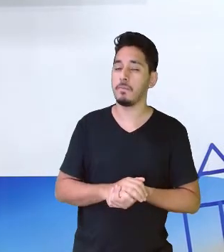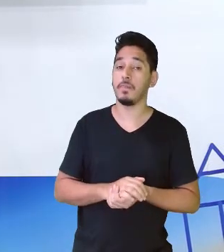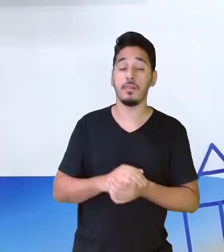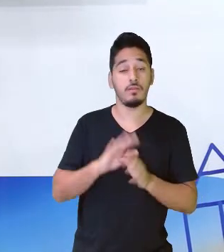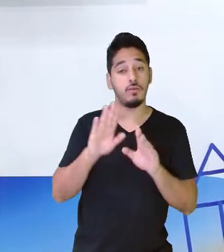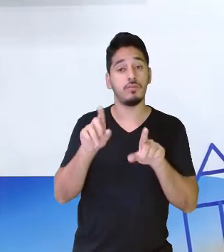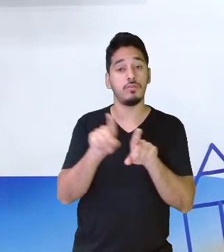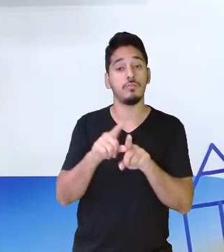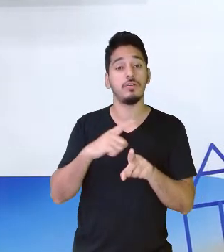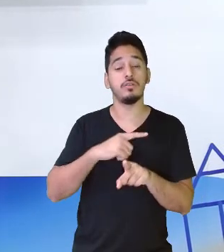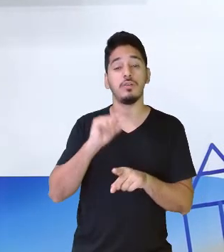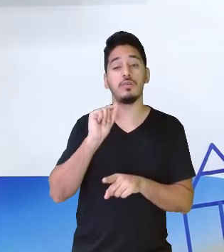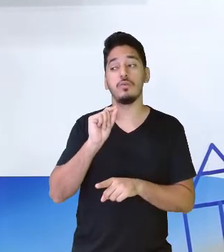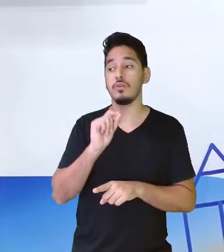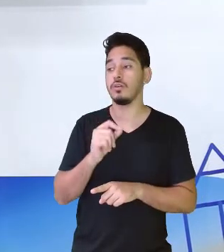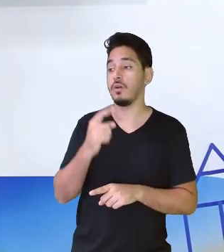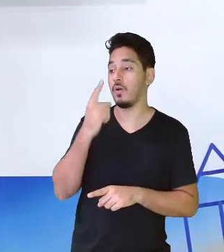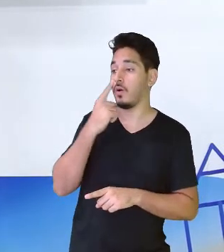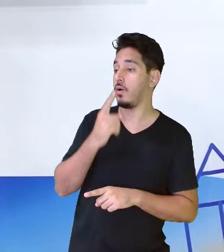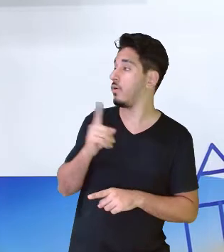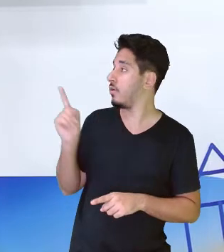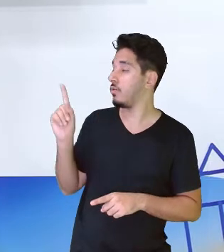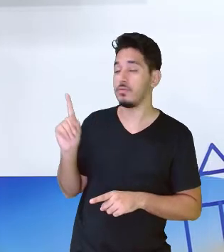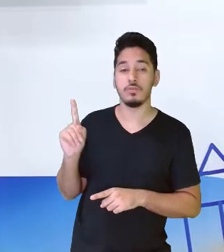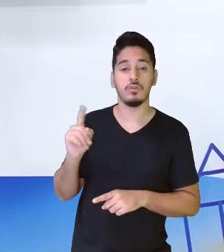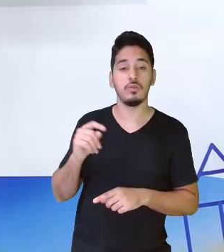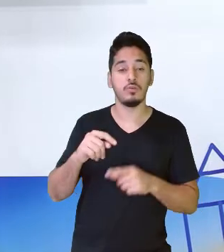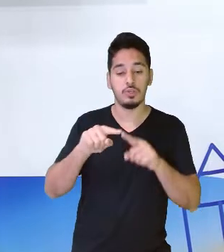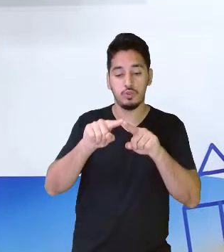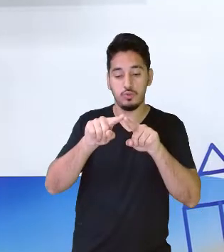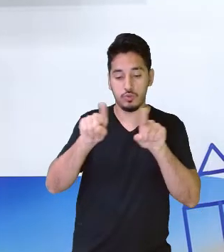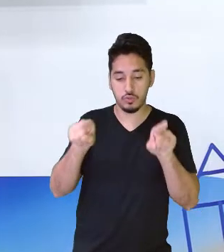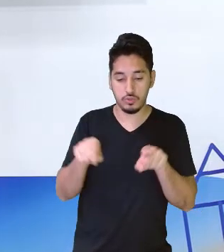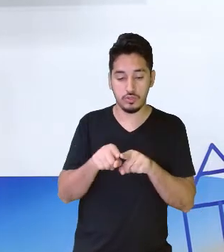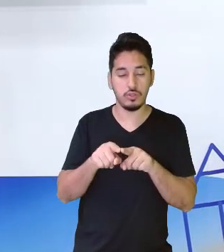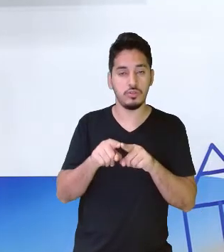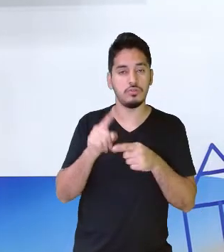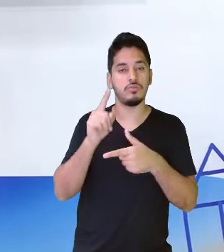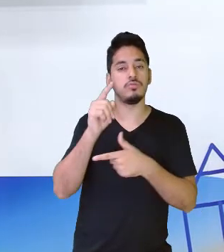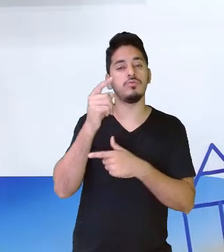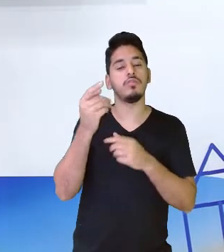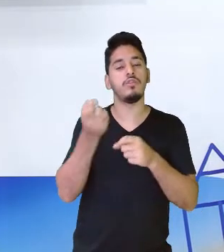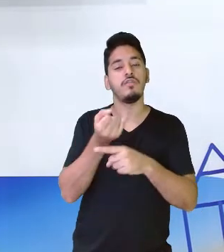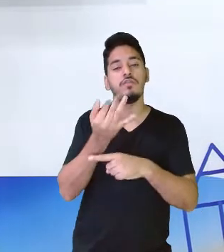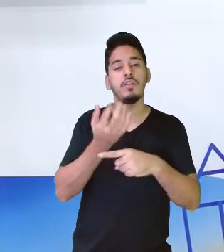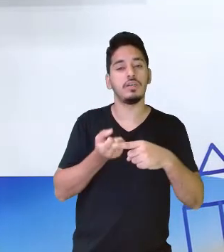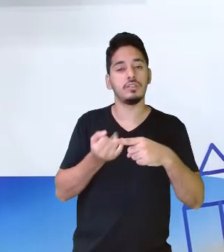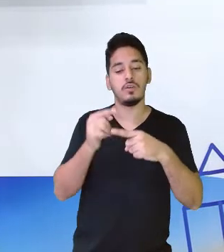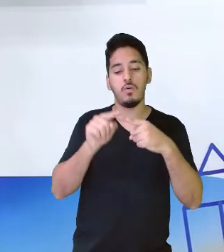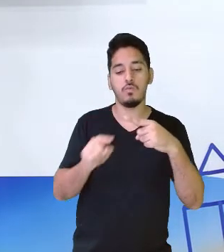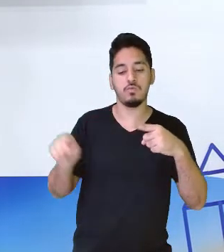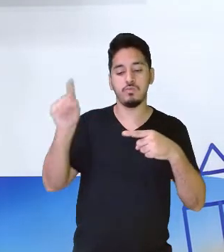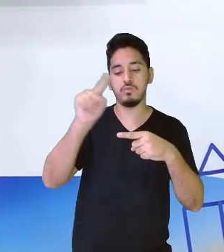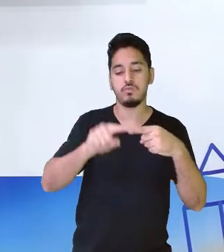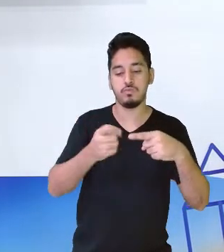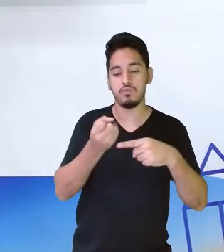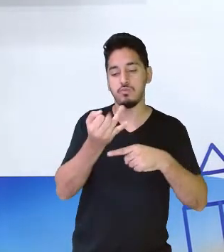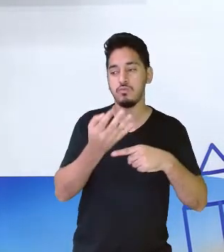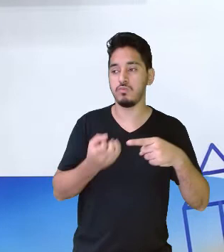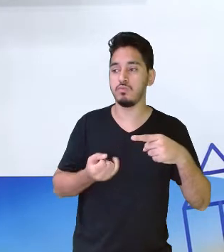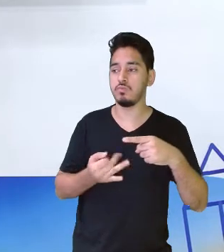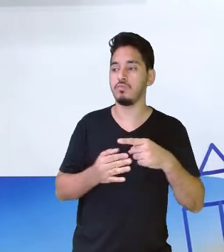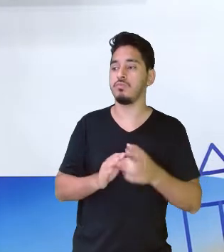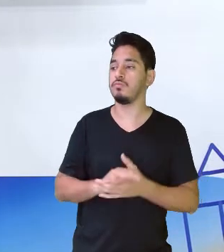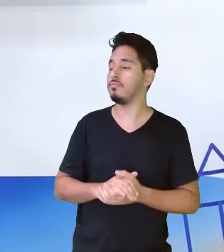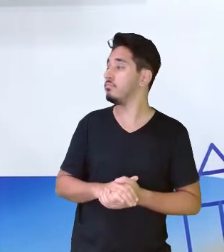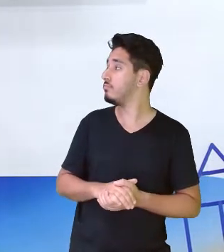os nossos discos fracionários, que podem claramente representar tudo isso que a gente tem, ó. Mais